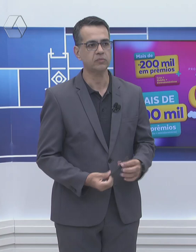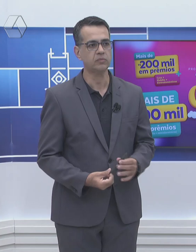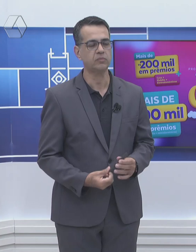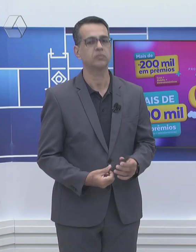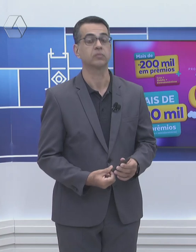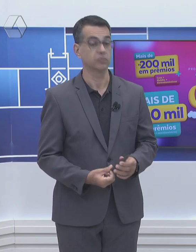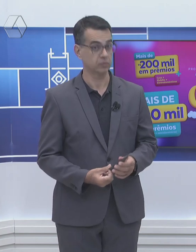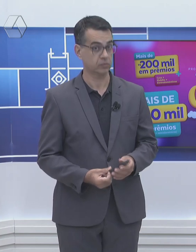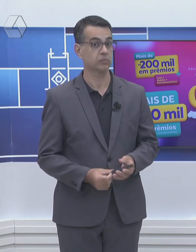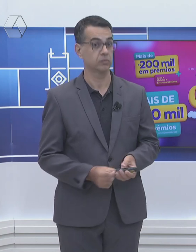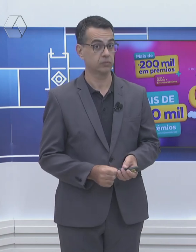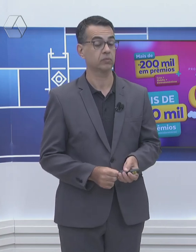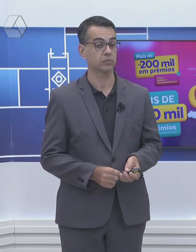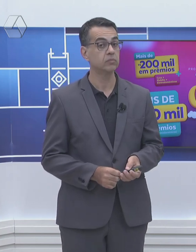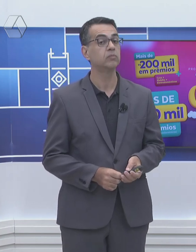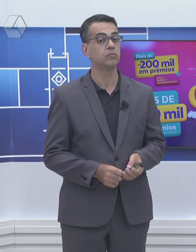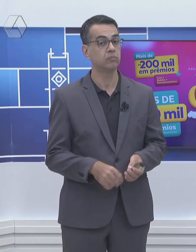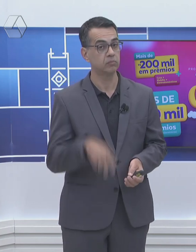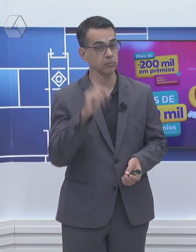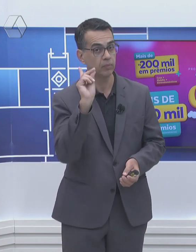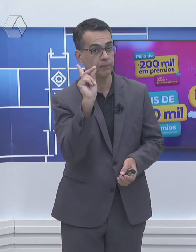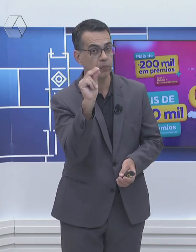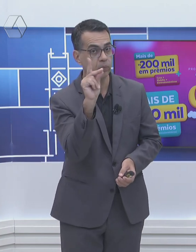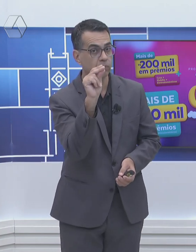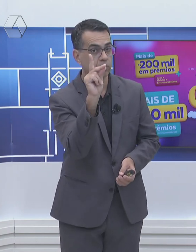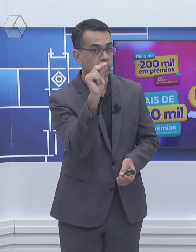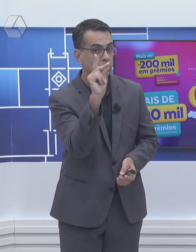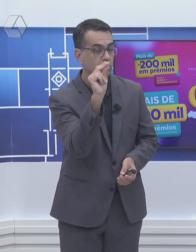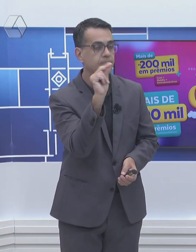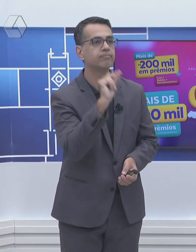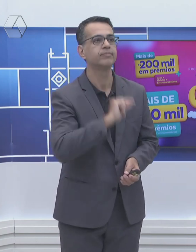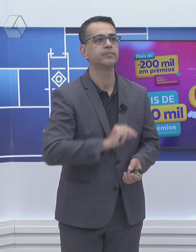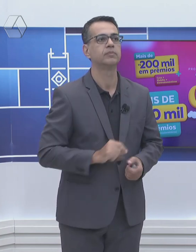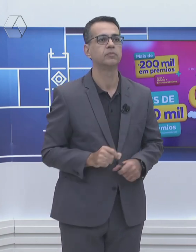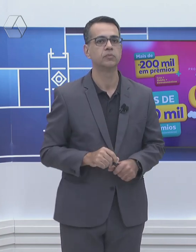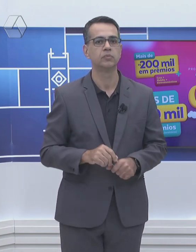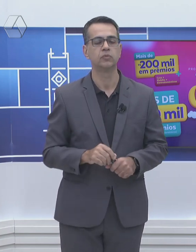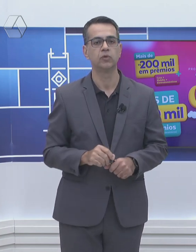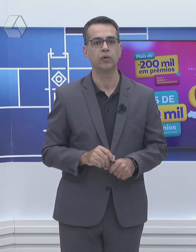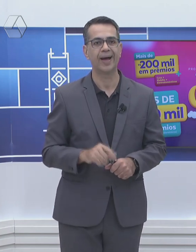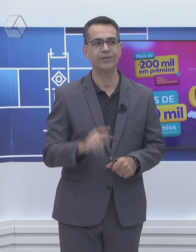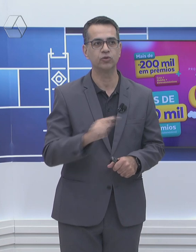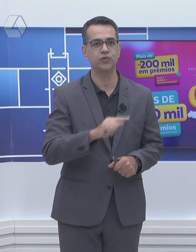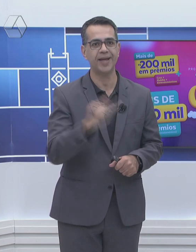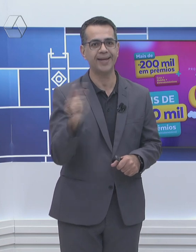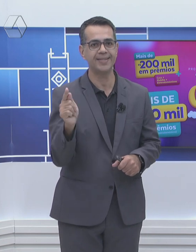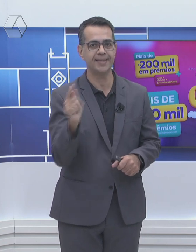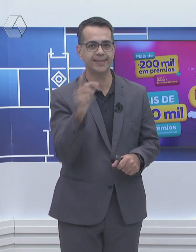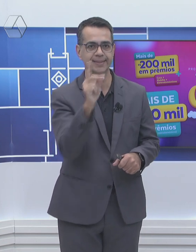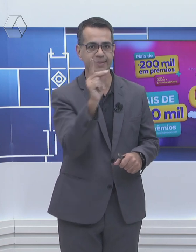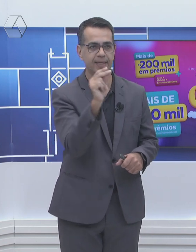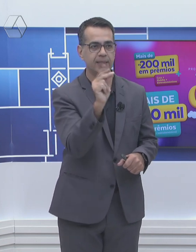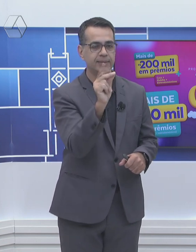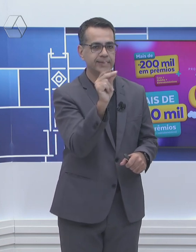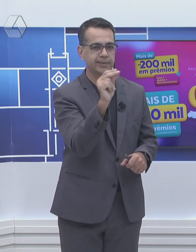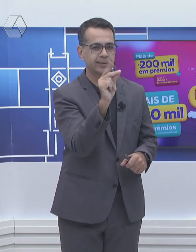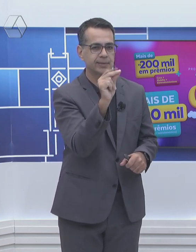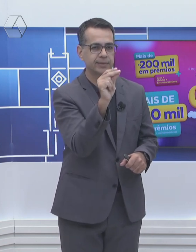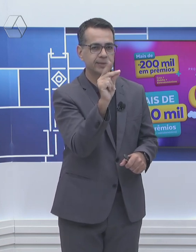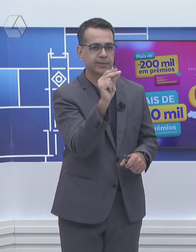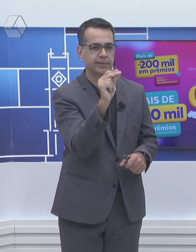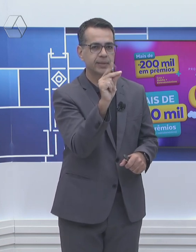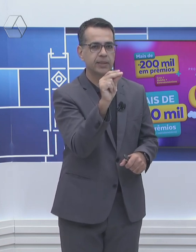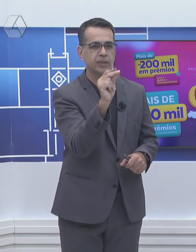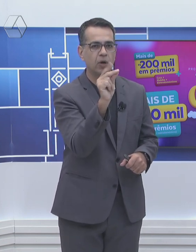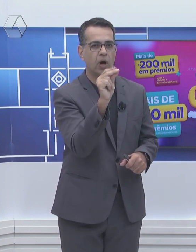esses pré-selecionados e também conhecer os sortudos que estarão com a gente na final dessa promoção. Israel já esteve